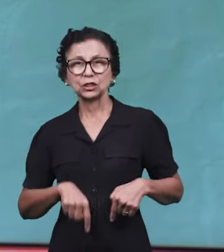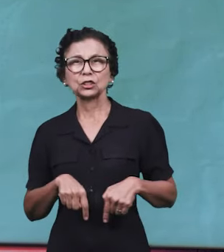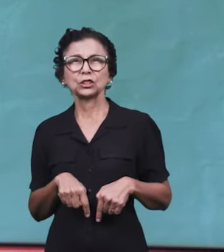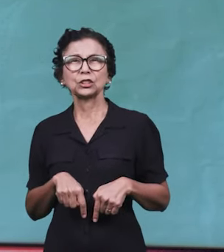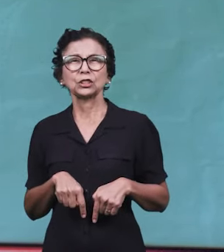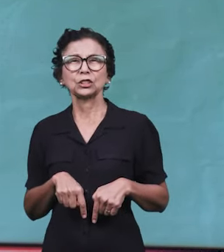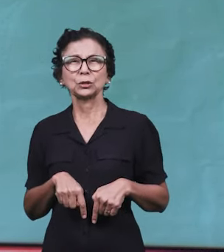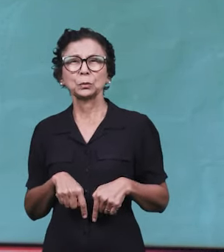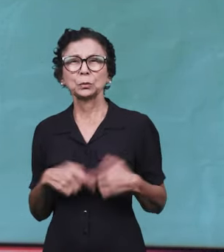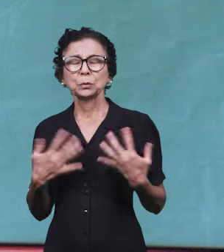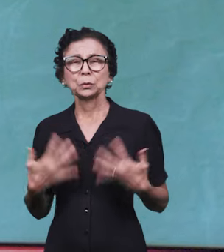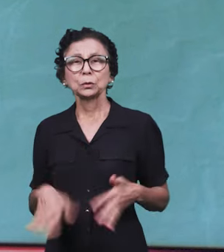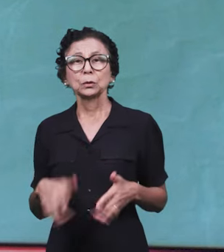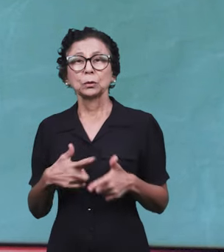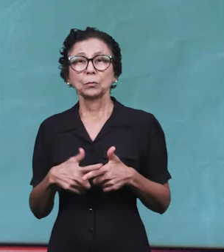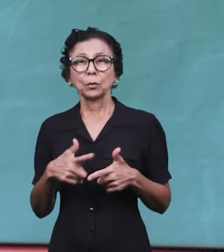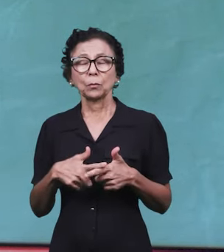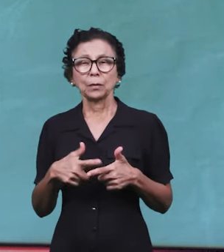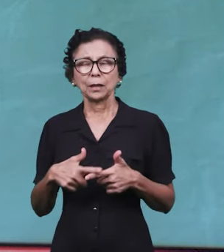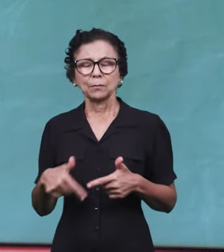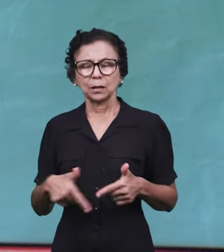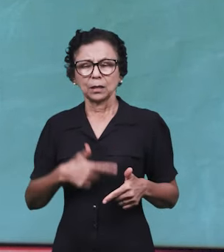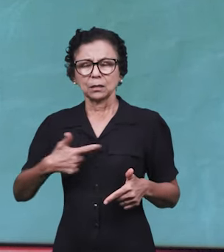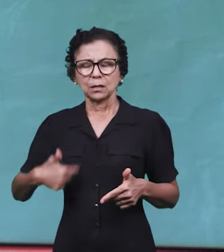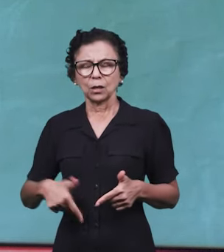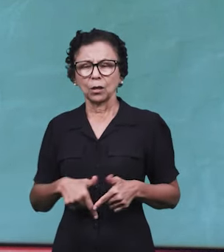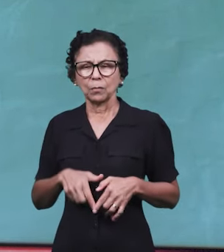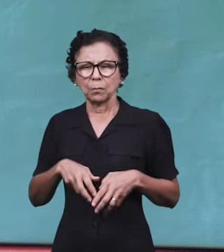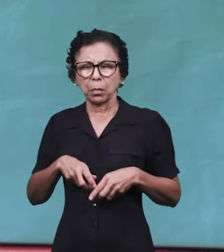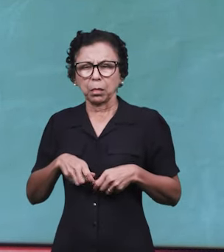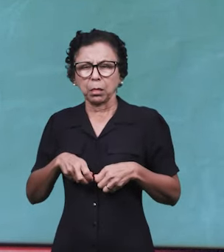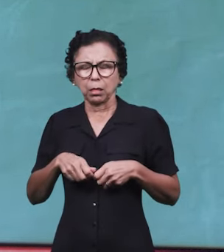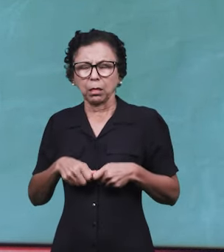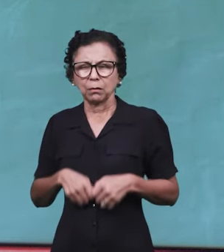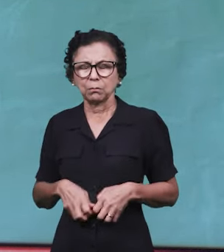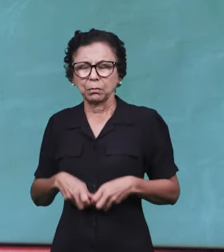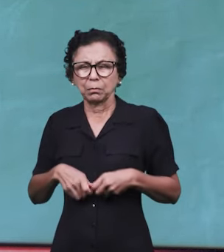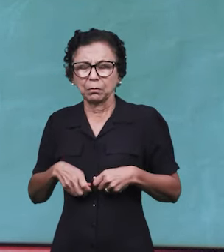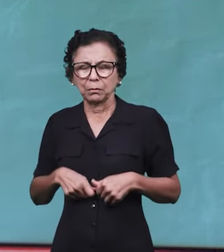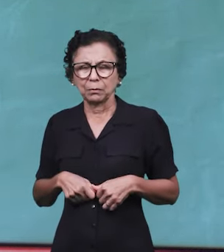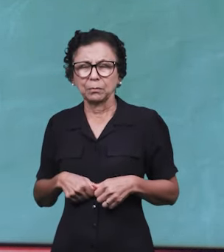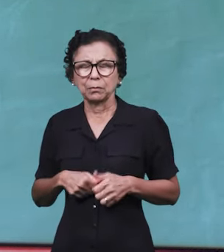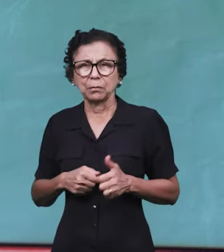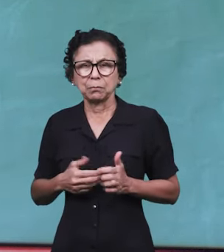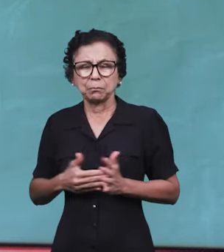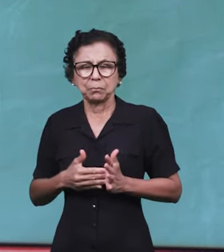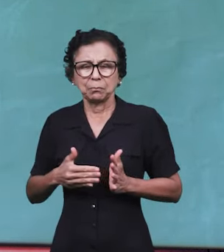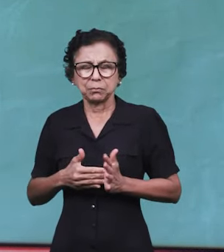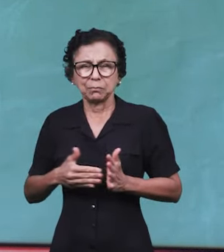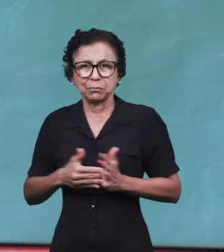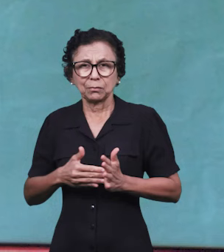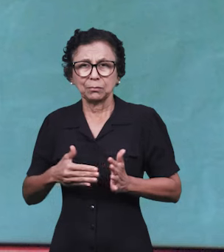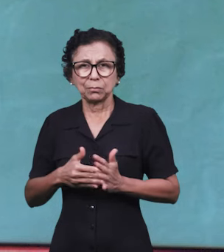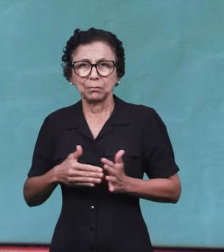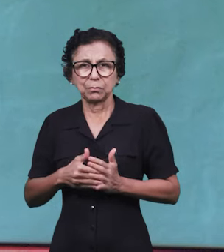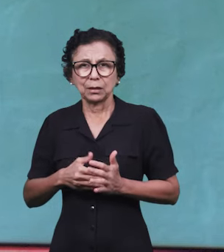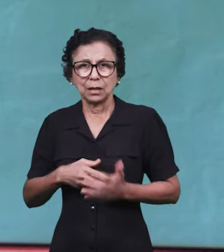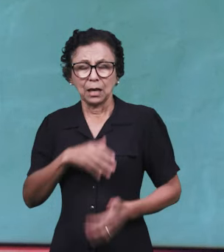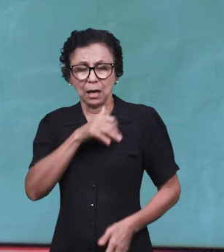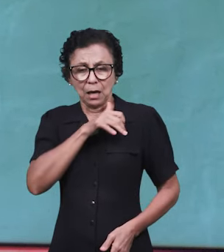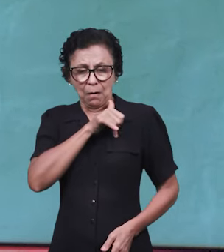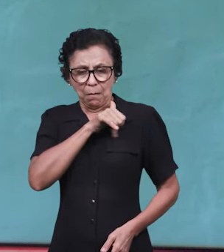de digestão, em que o paciente pode desenvolver diarreia, e entre outros, e até mesmo machucar a